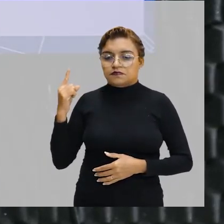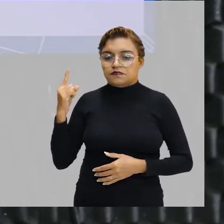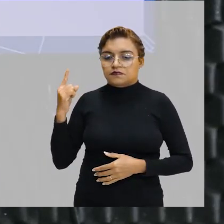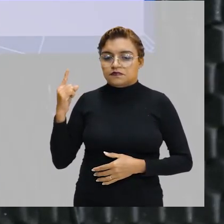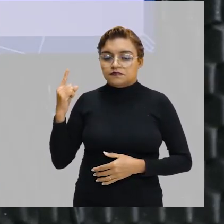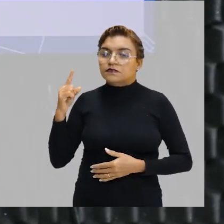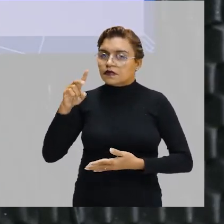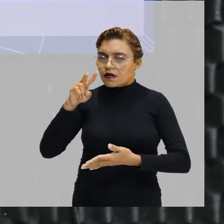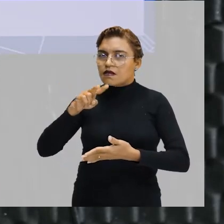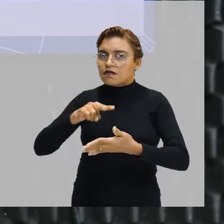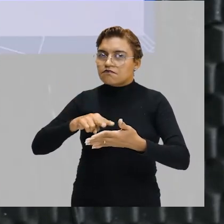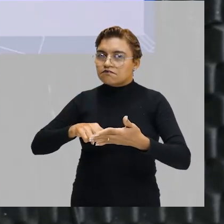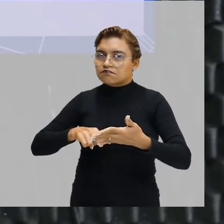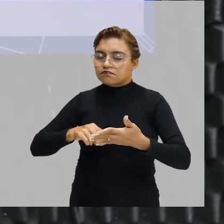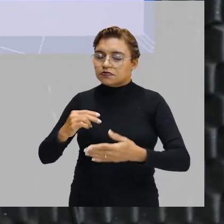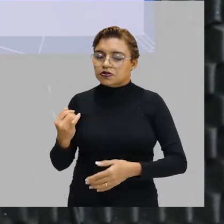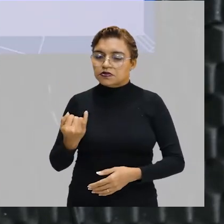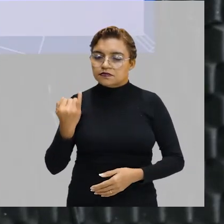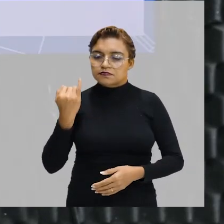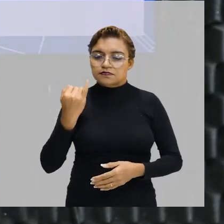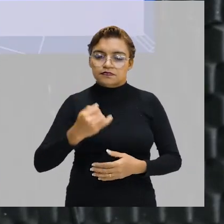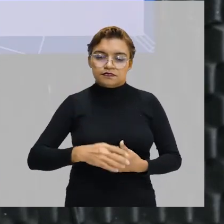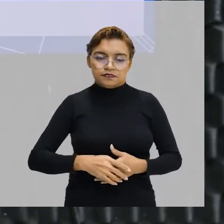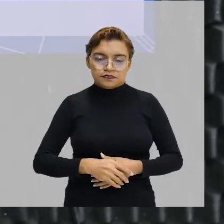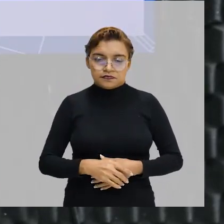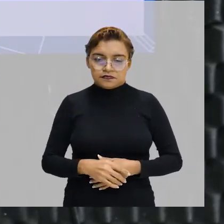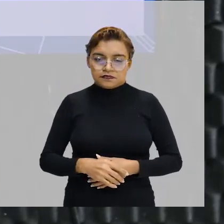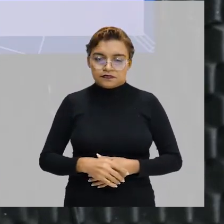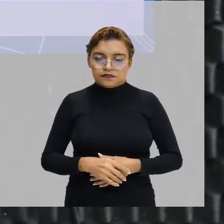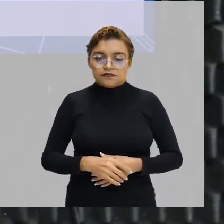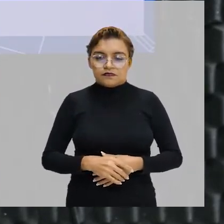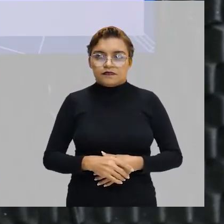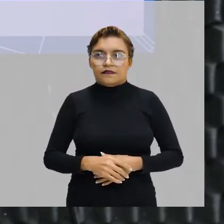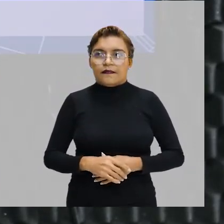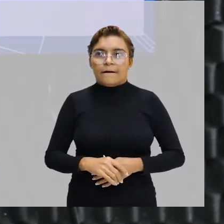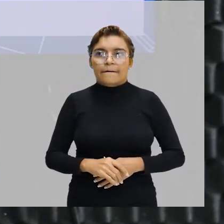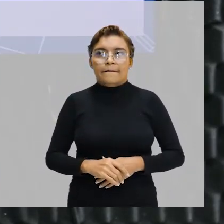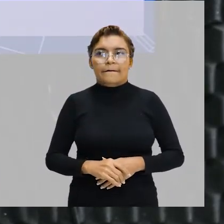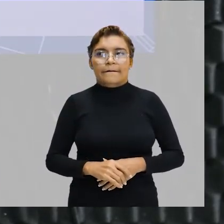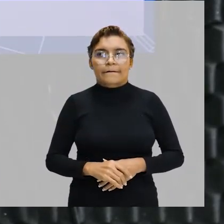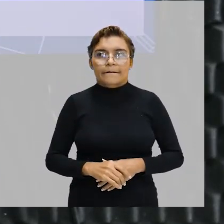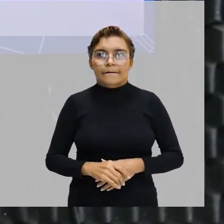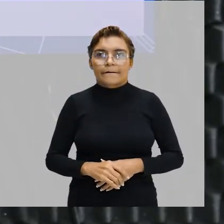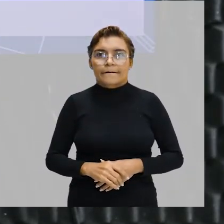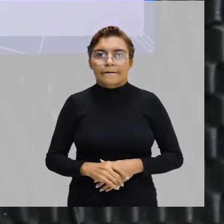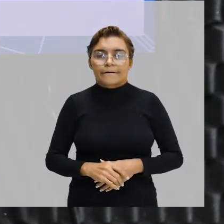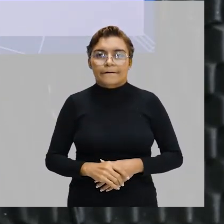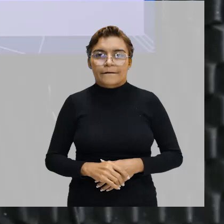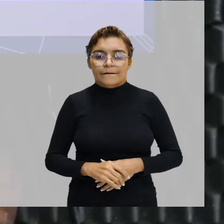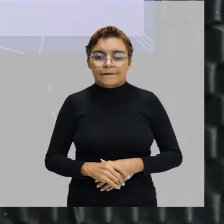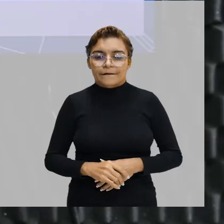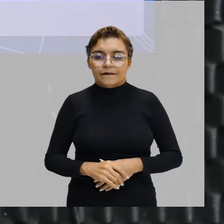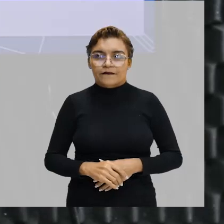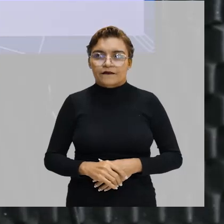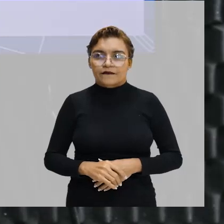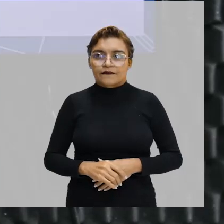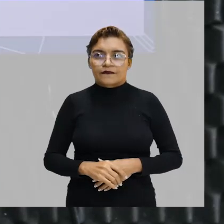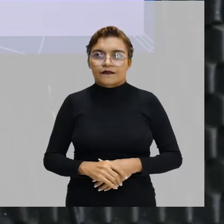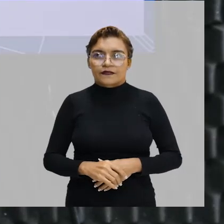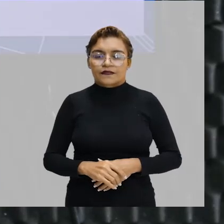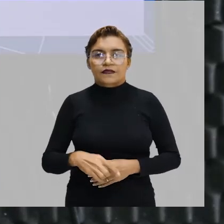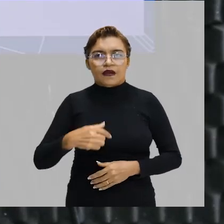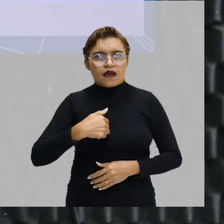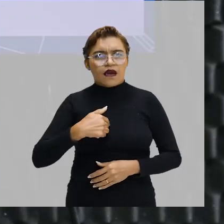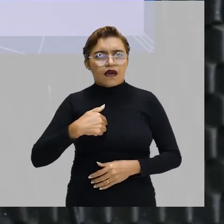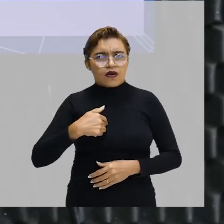boa parte dos idosos de hoje prefere, de fato, morar sozinha, mantendo-se dona do próprio nariz. Eu, quando ficar idosa, vou